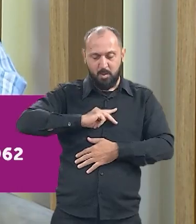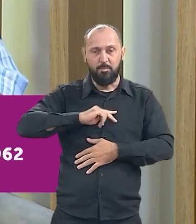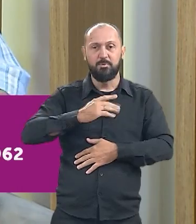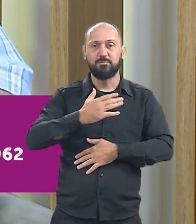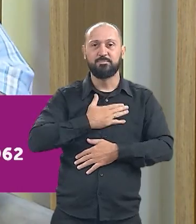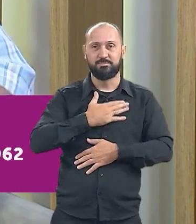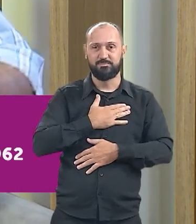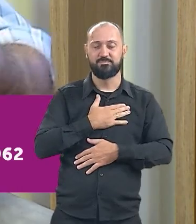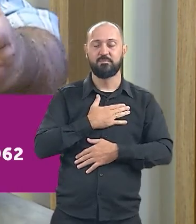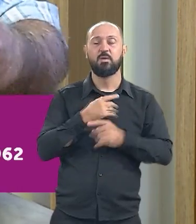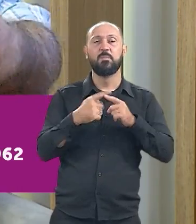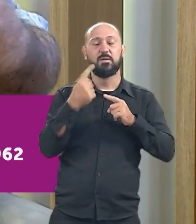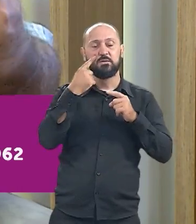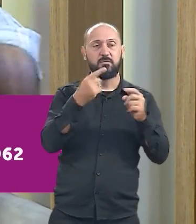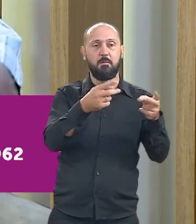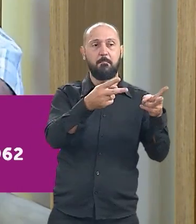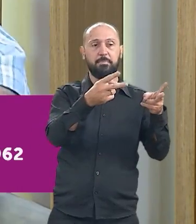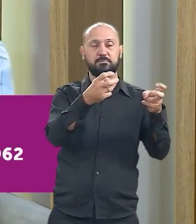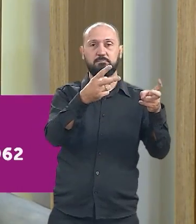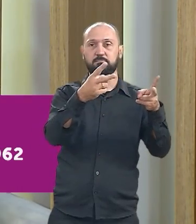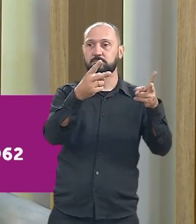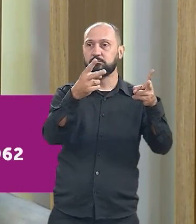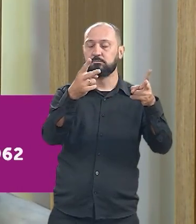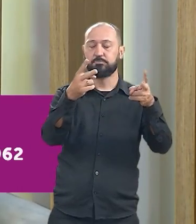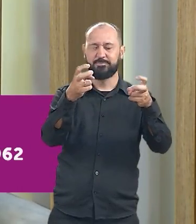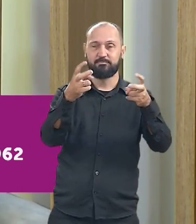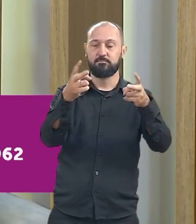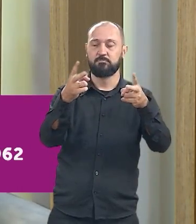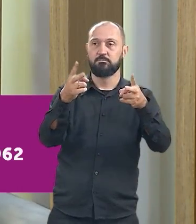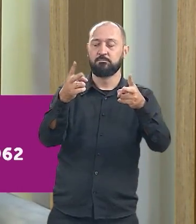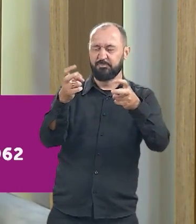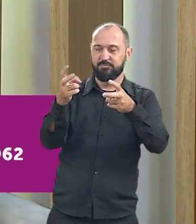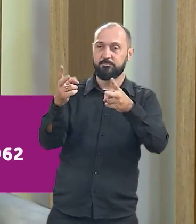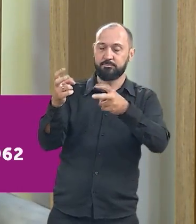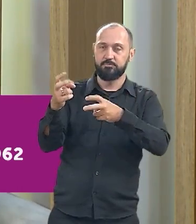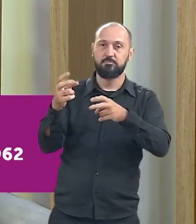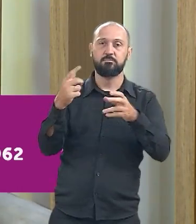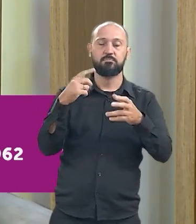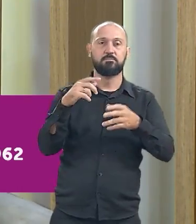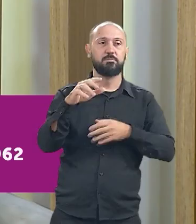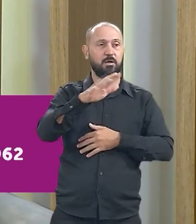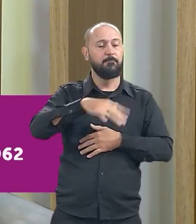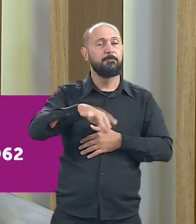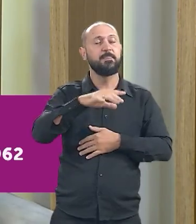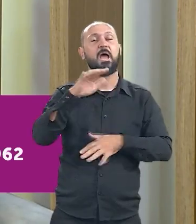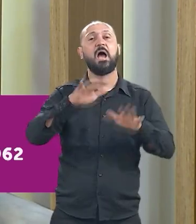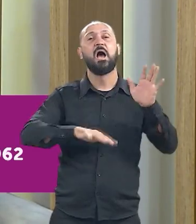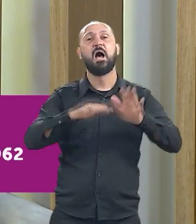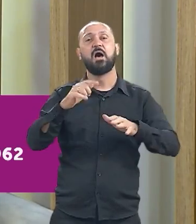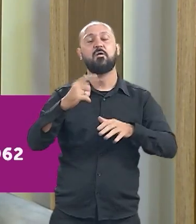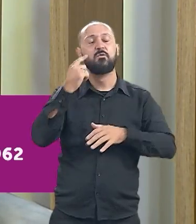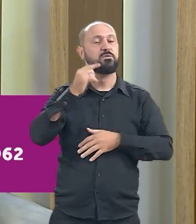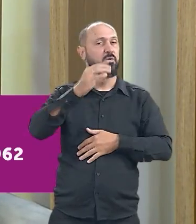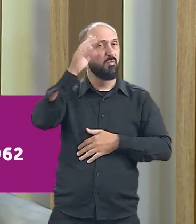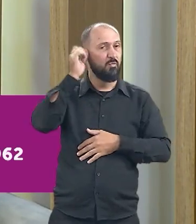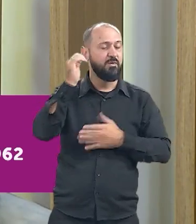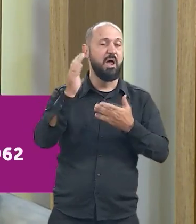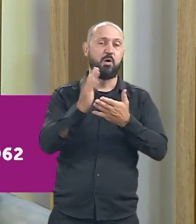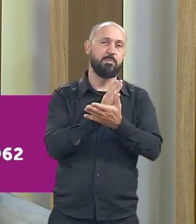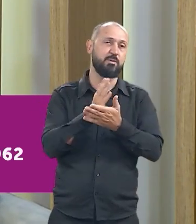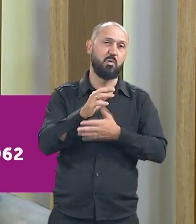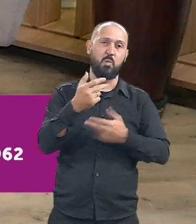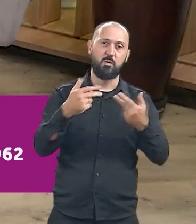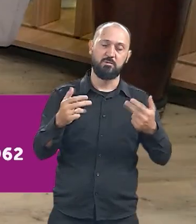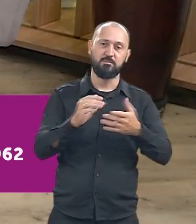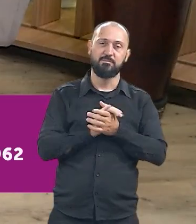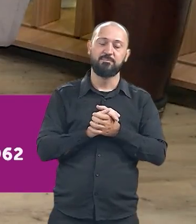percebendo, através de todas essas formas, que muitas vezes você escuta algo e aquilo também bate